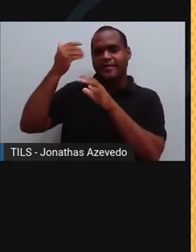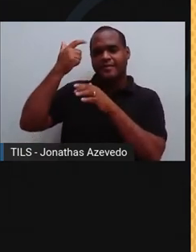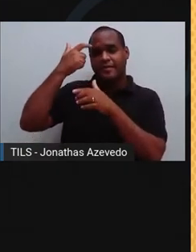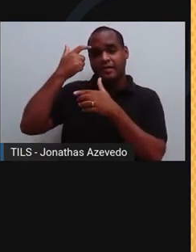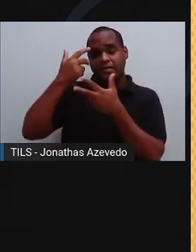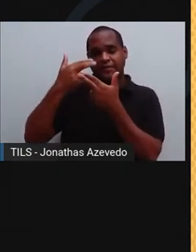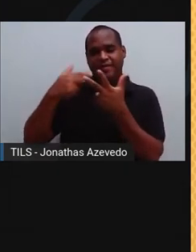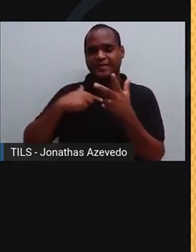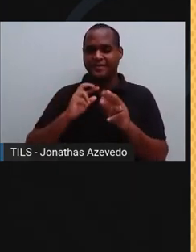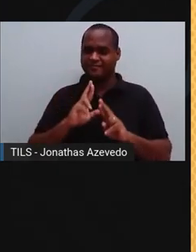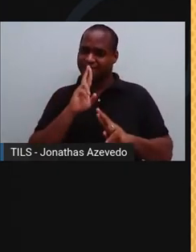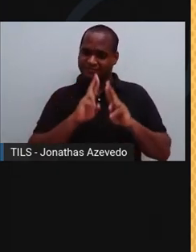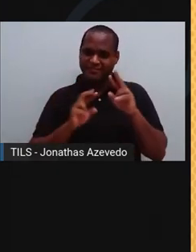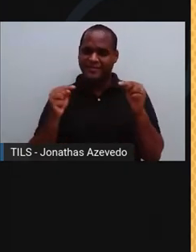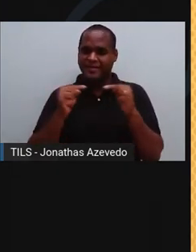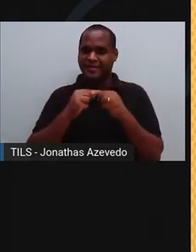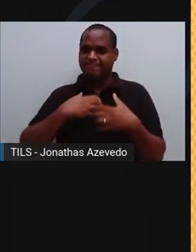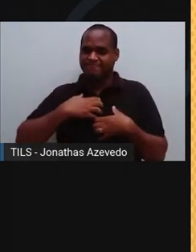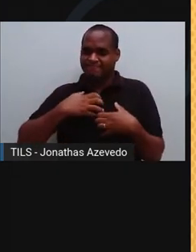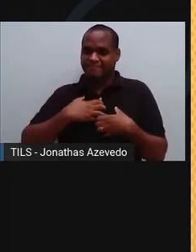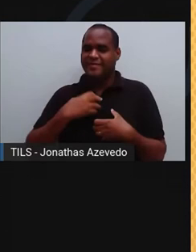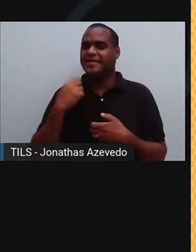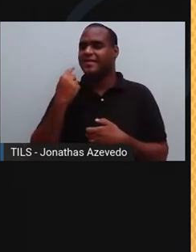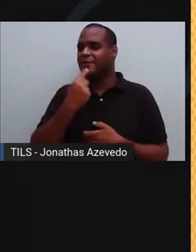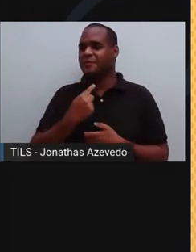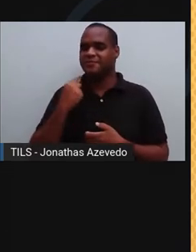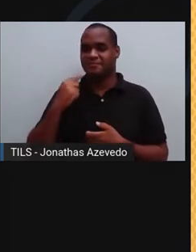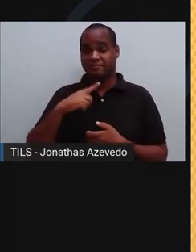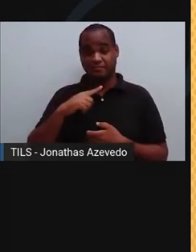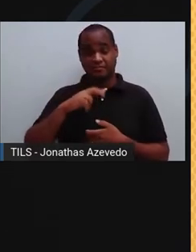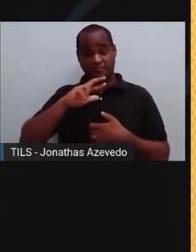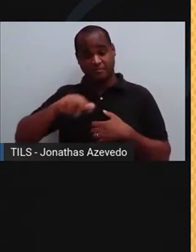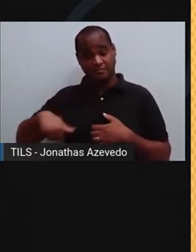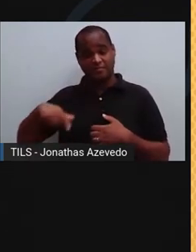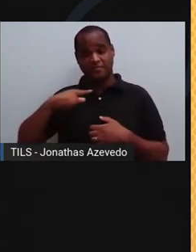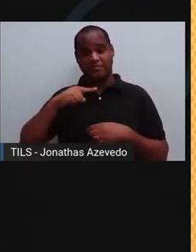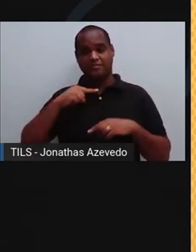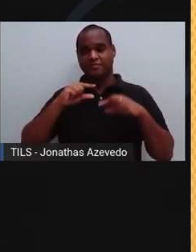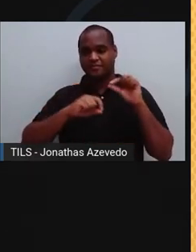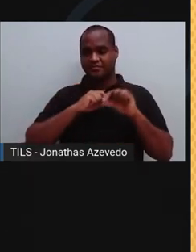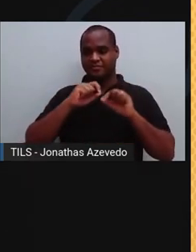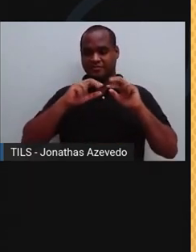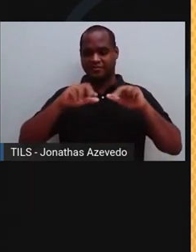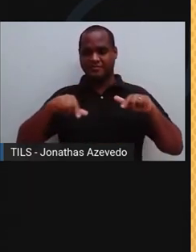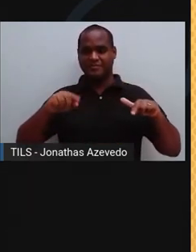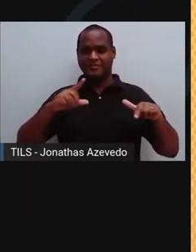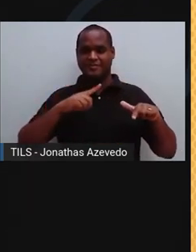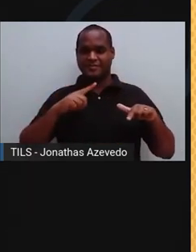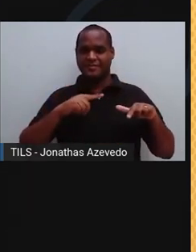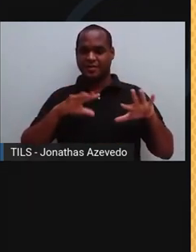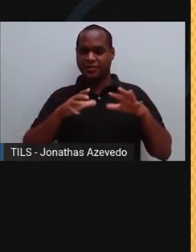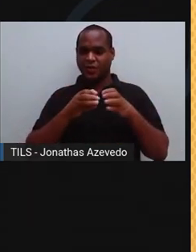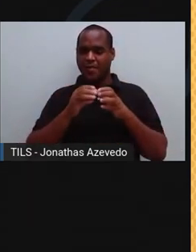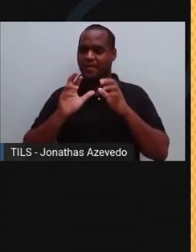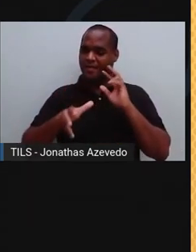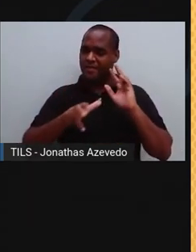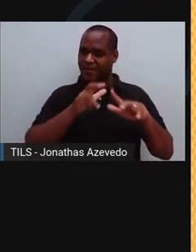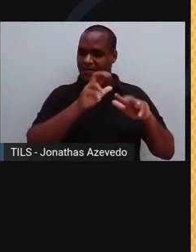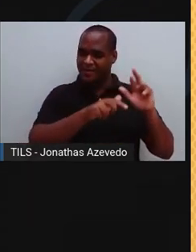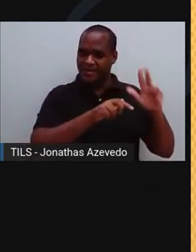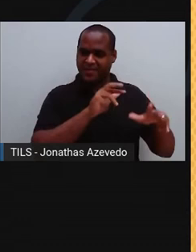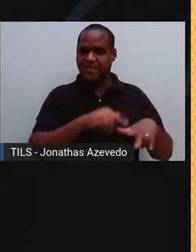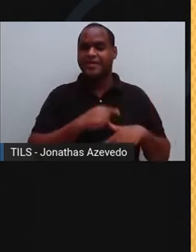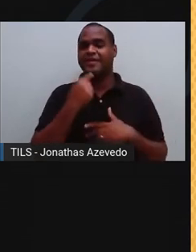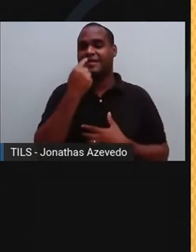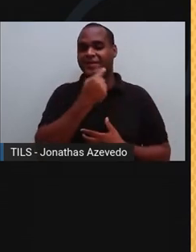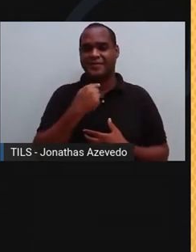nervos responsáveis pela sensibilidade da língua. Existem vários tipos de papilas gustativas agrupadas em diferentes partes da língua.